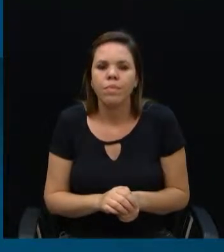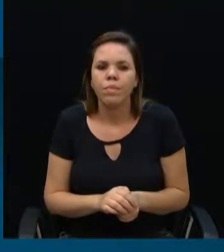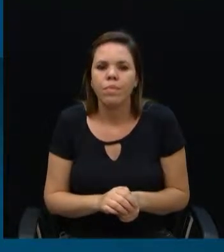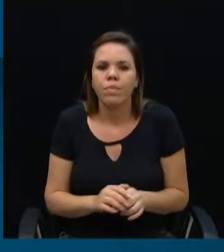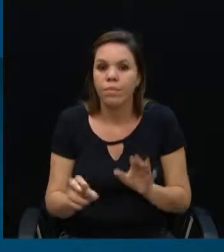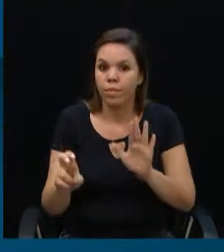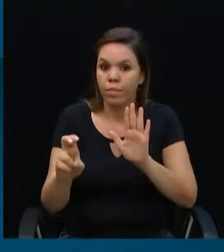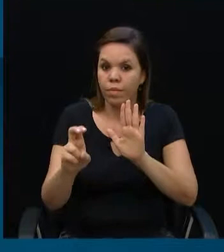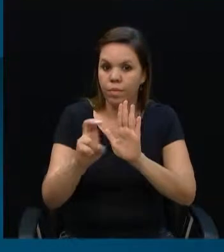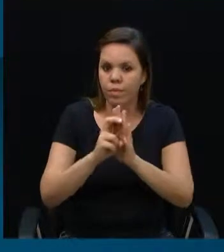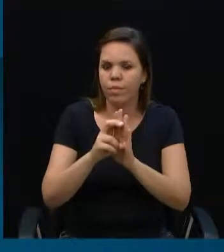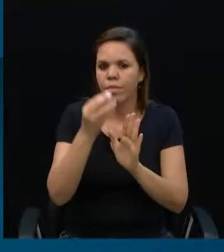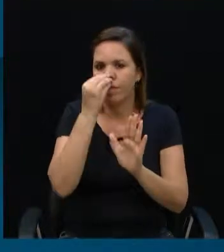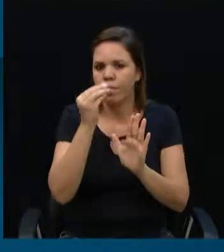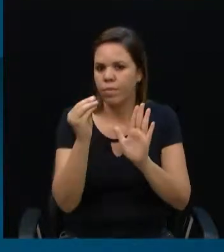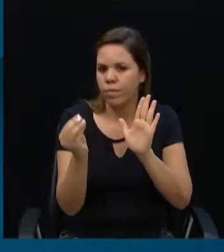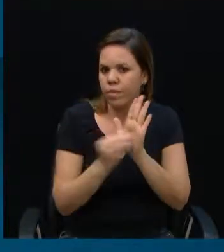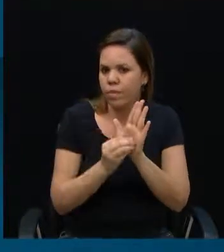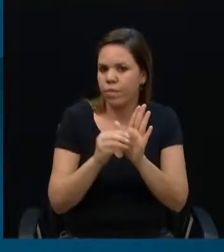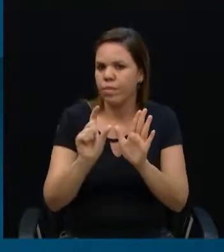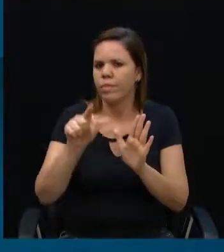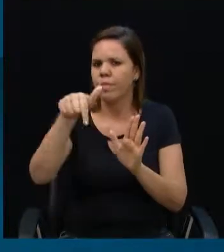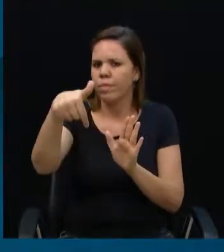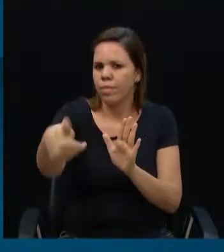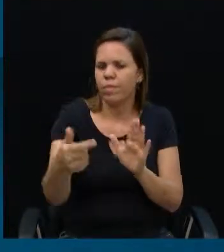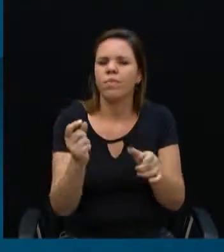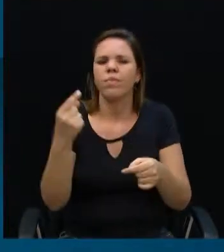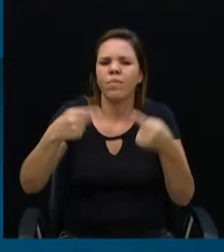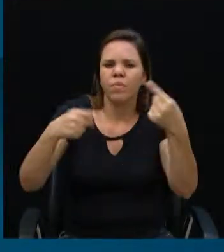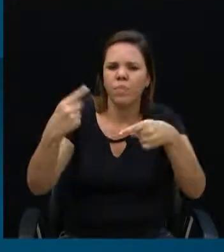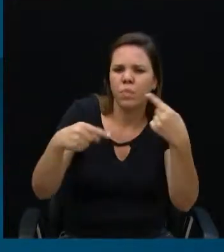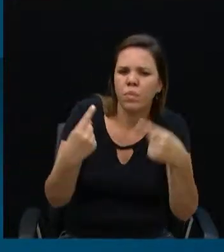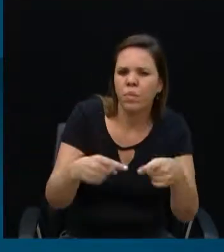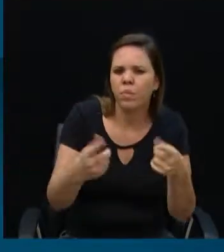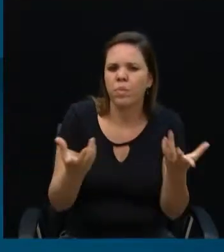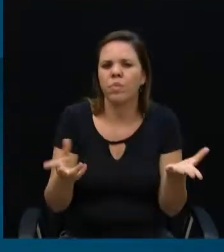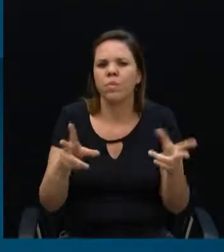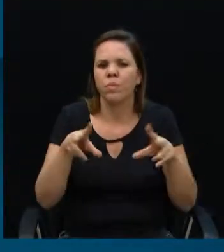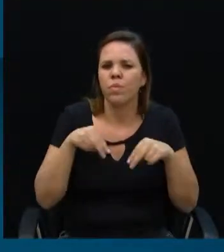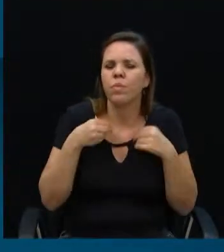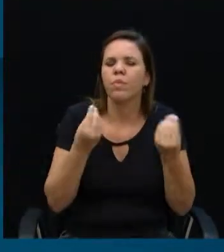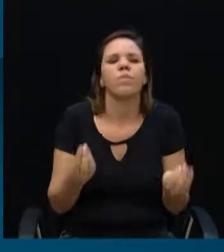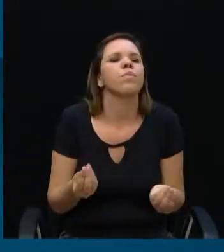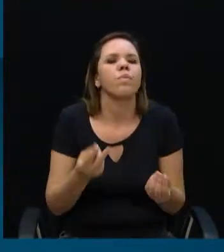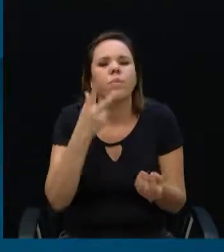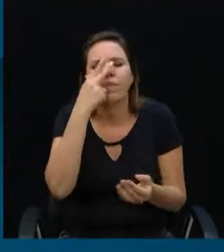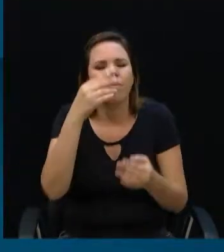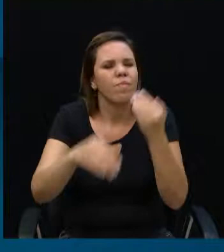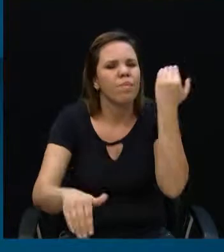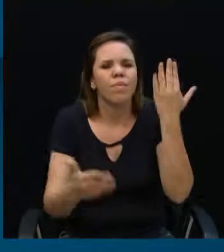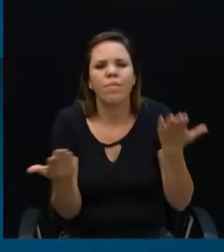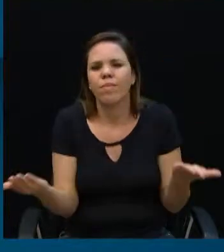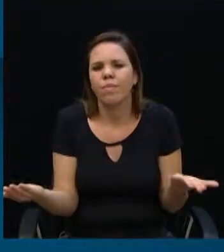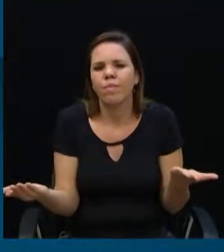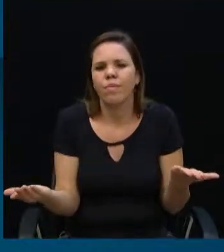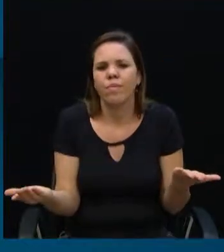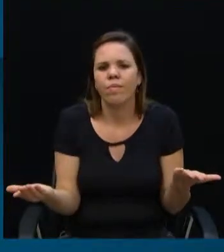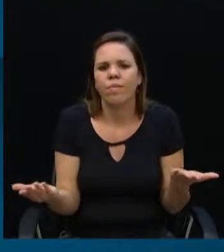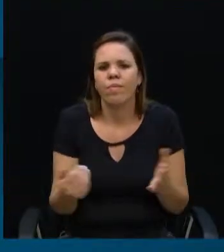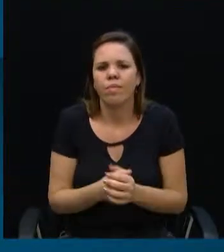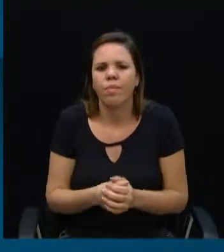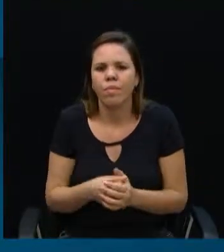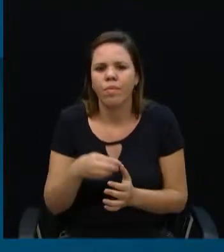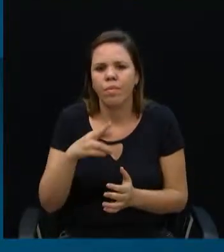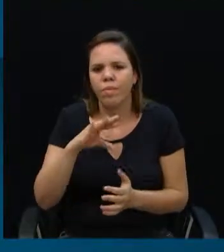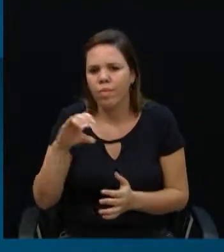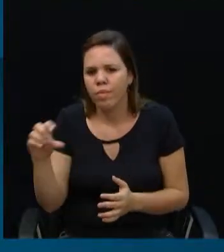O item 5 foi rejeitado após as comissões de mérito darem parecer contrário ao projeto de lei de autoria do vereador Marcelo